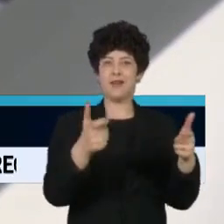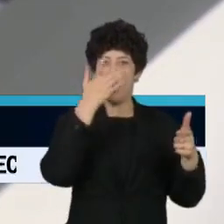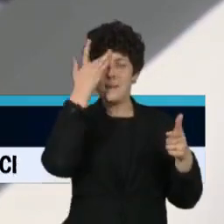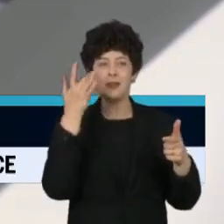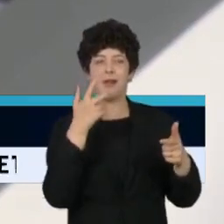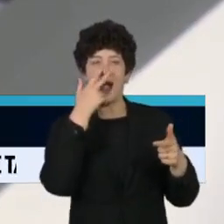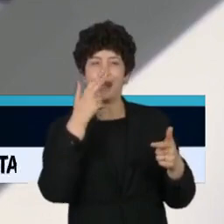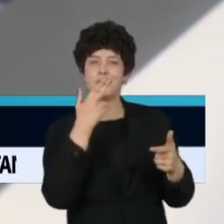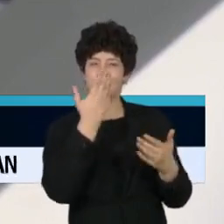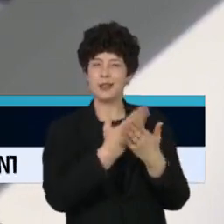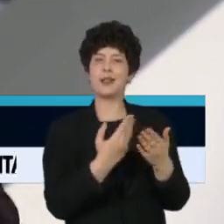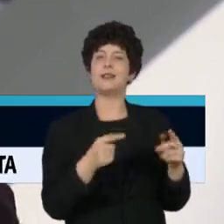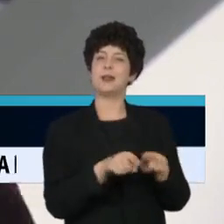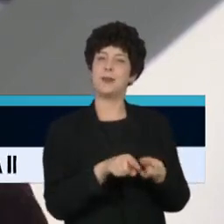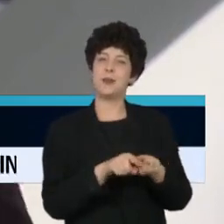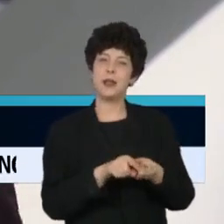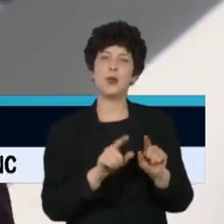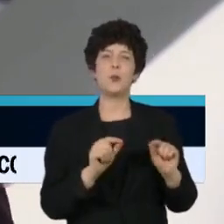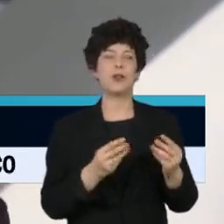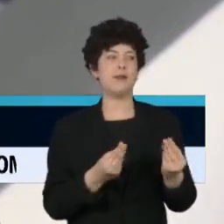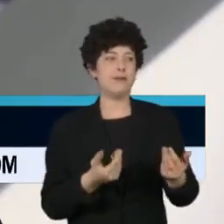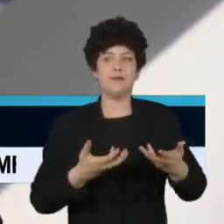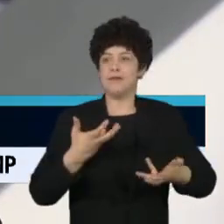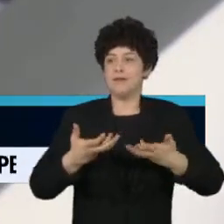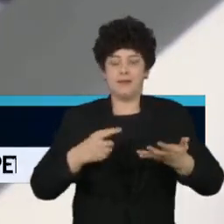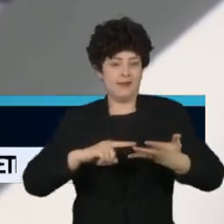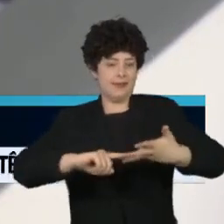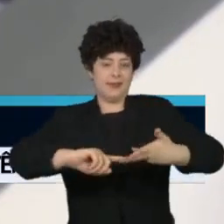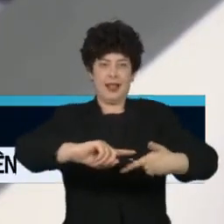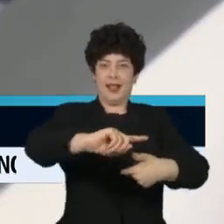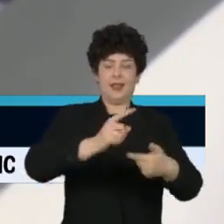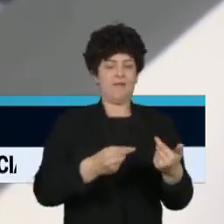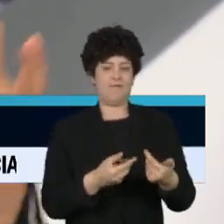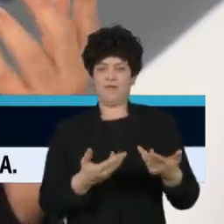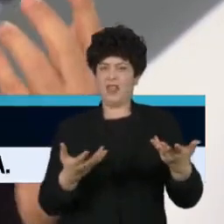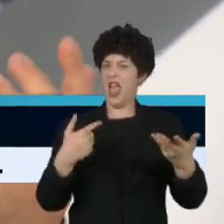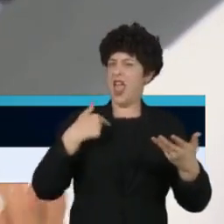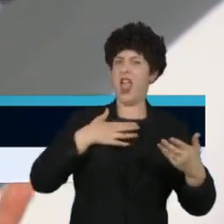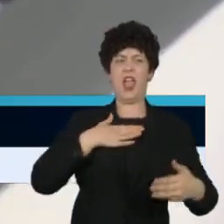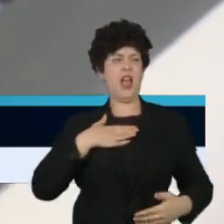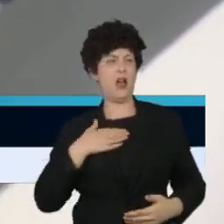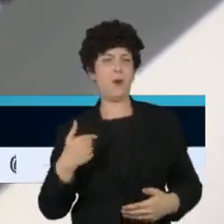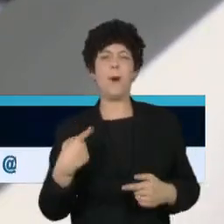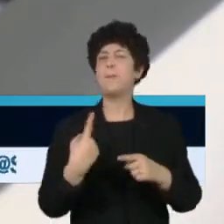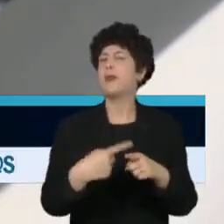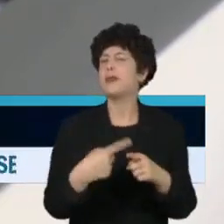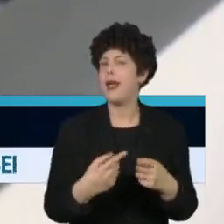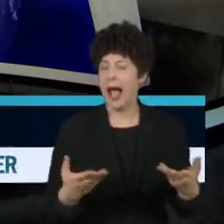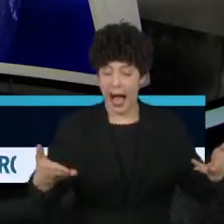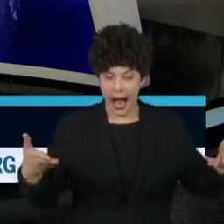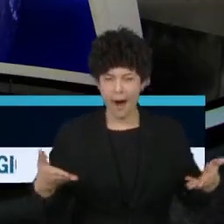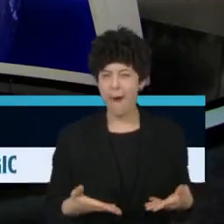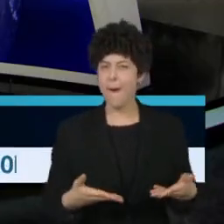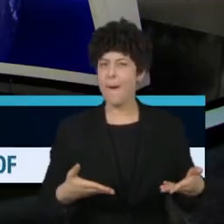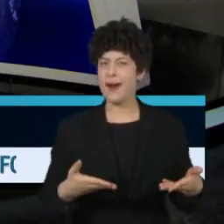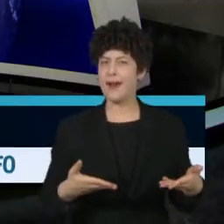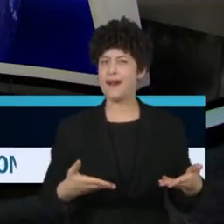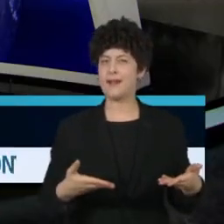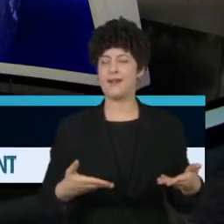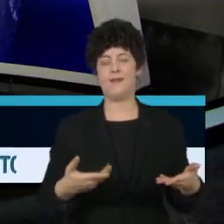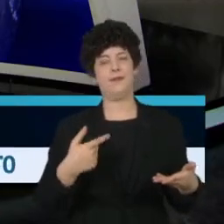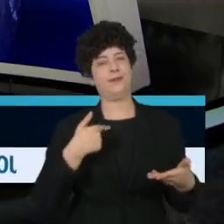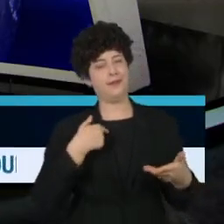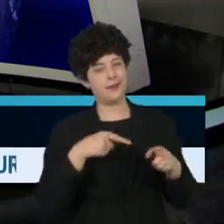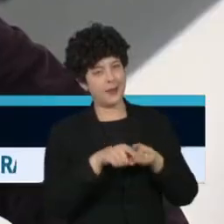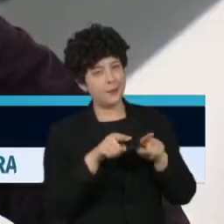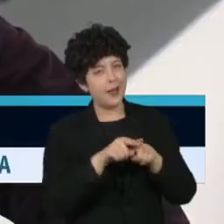ter essa percepção em casa é que quer mostrar um monte de coisa e por que quer mostrar agora e aí eu quero